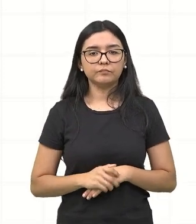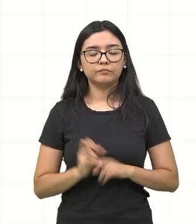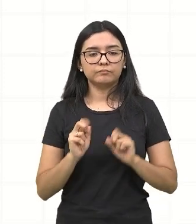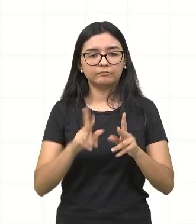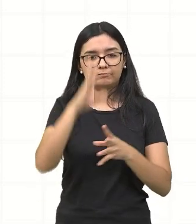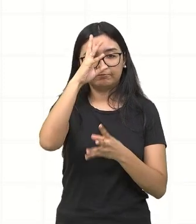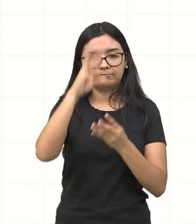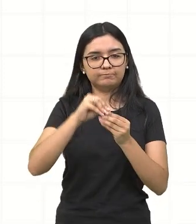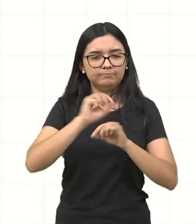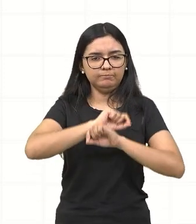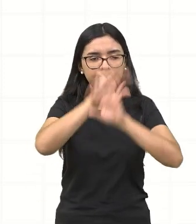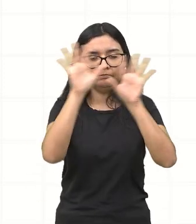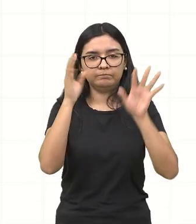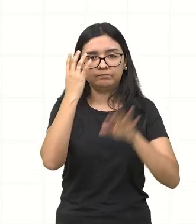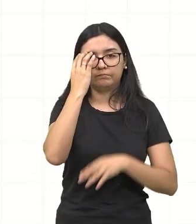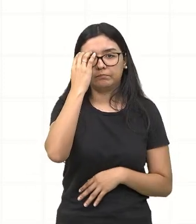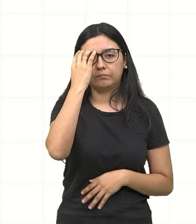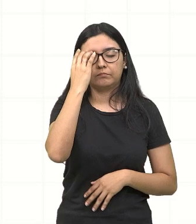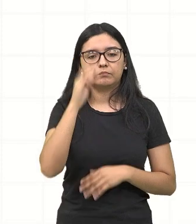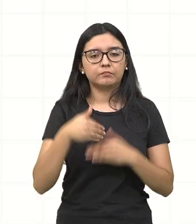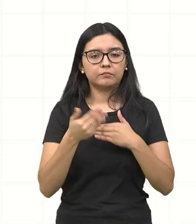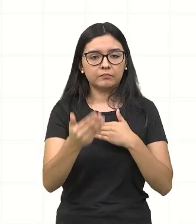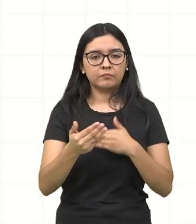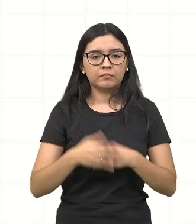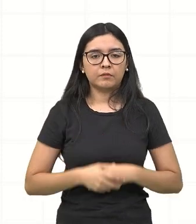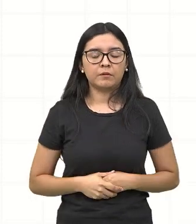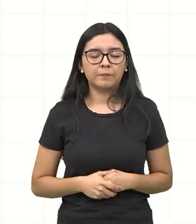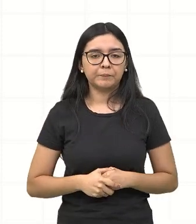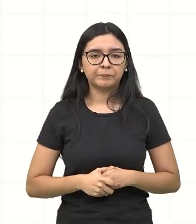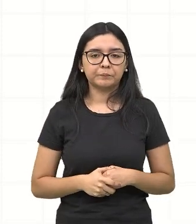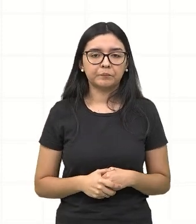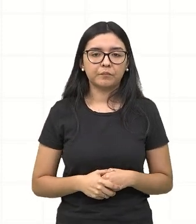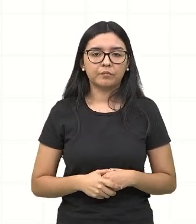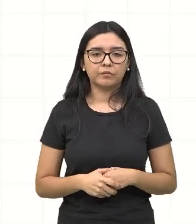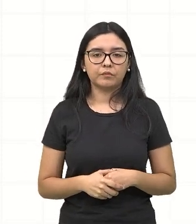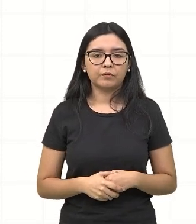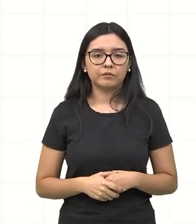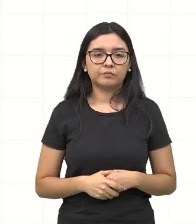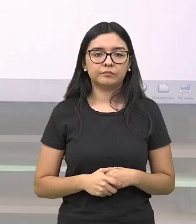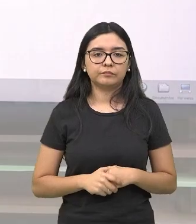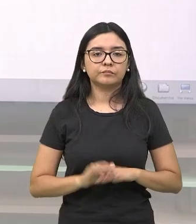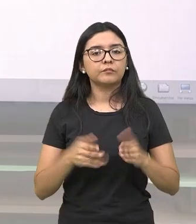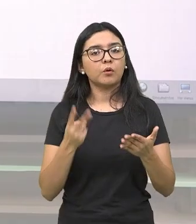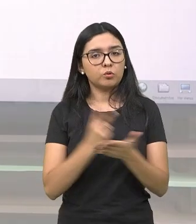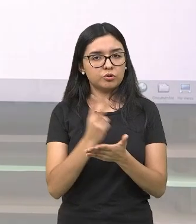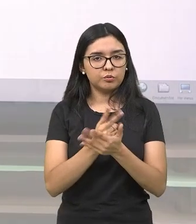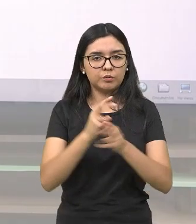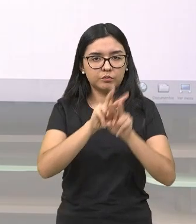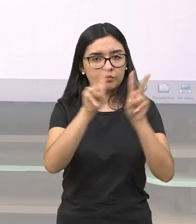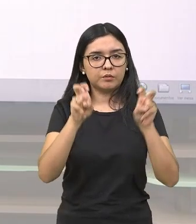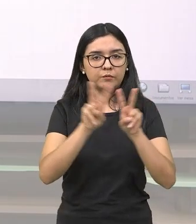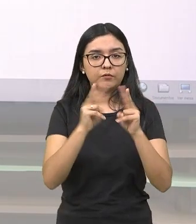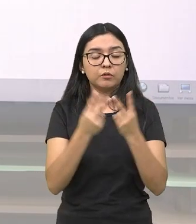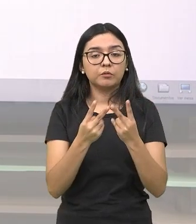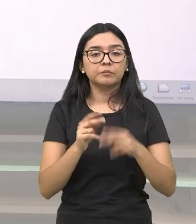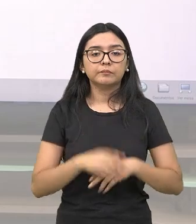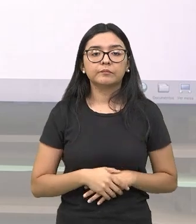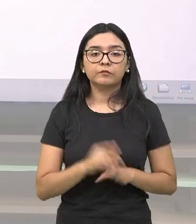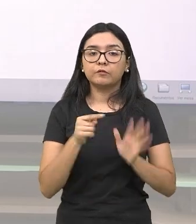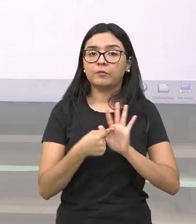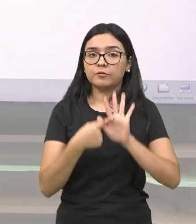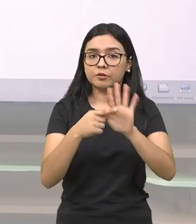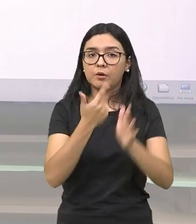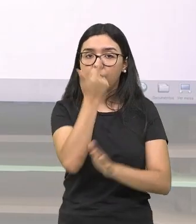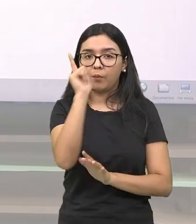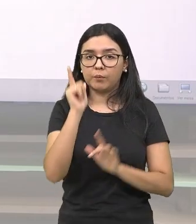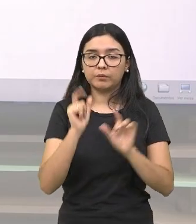Beleza? Vamos avançar aqui com a ideia ainda de volume, tá bom? Porque eu vou mostrar aqui uma outra